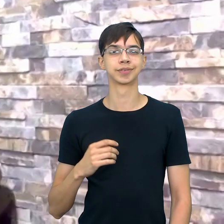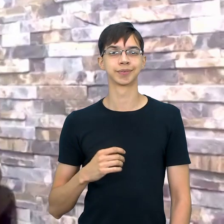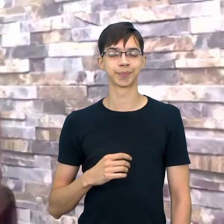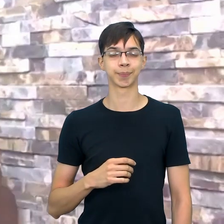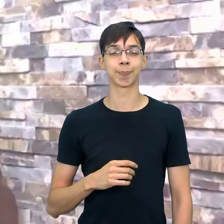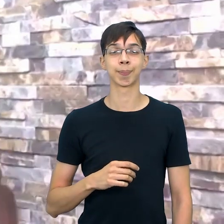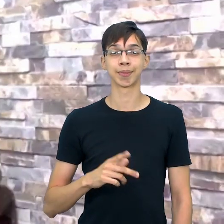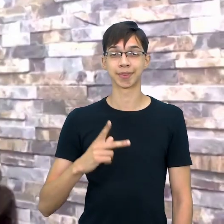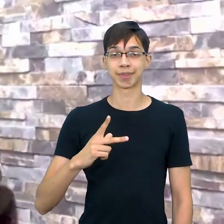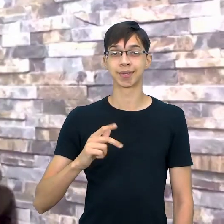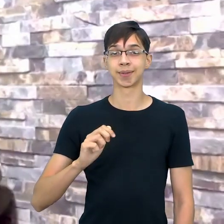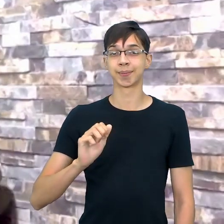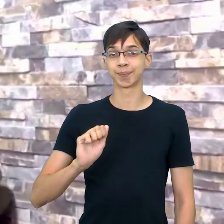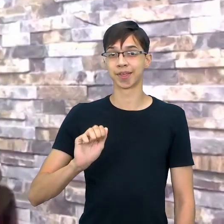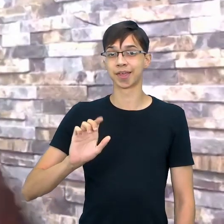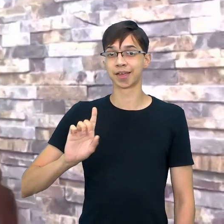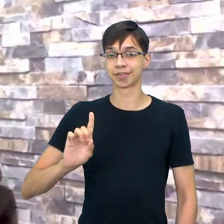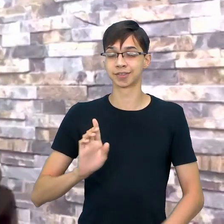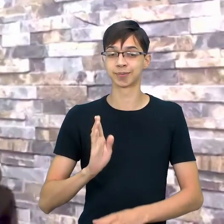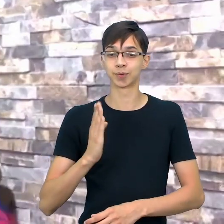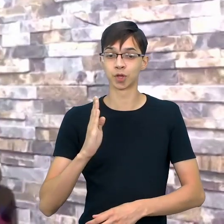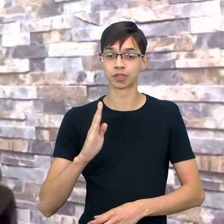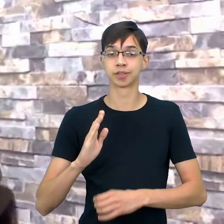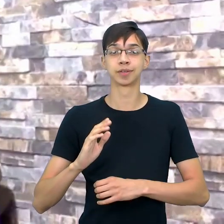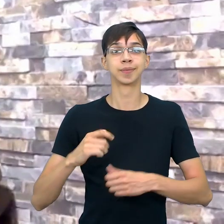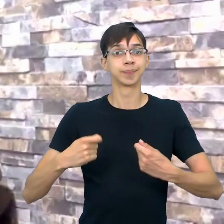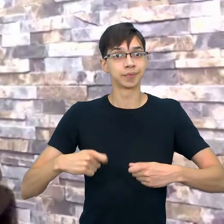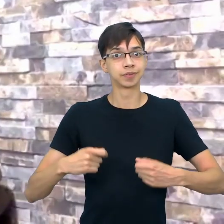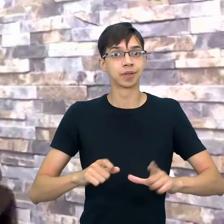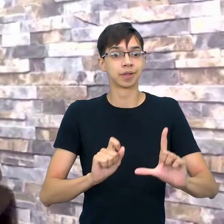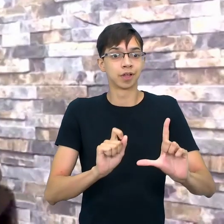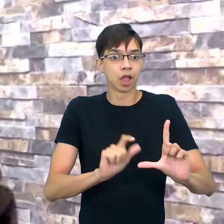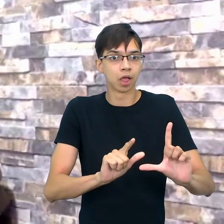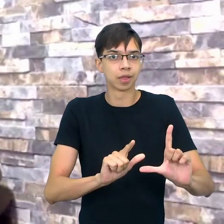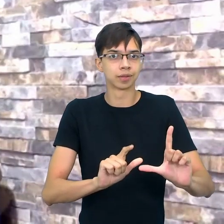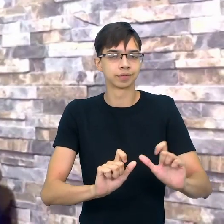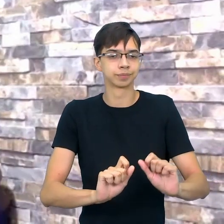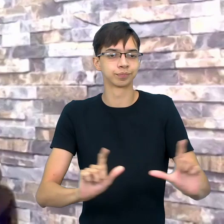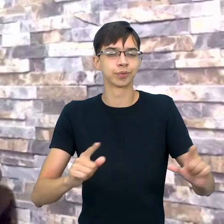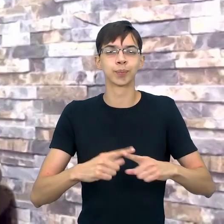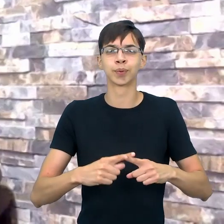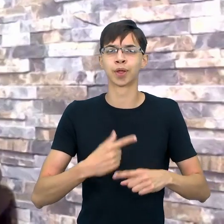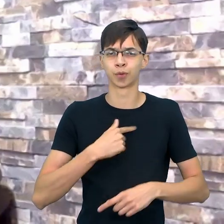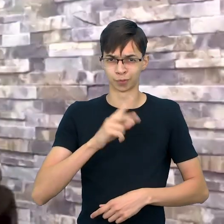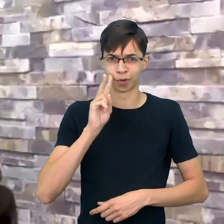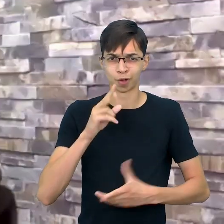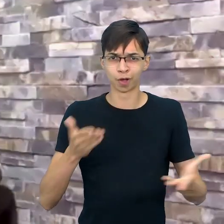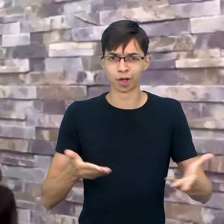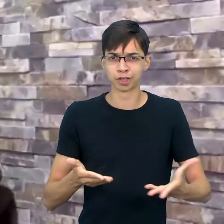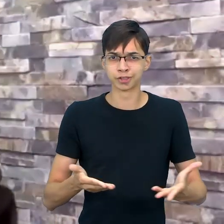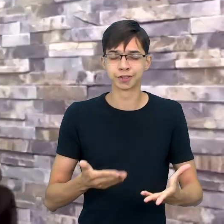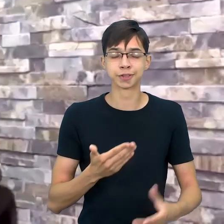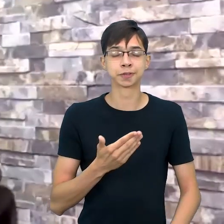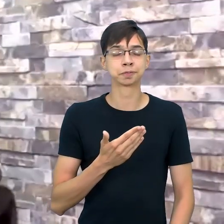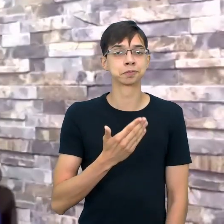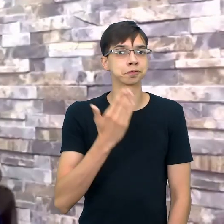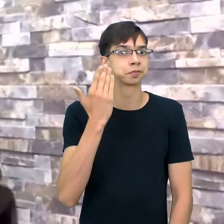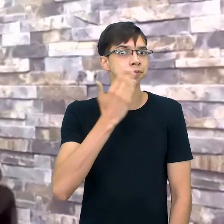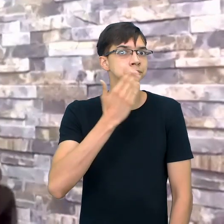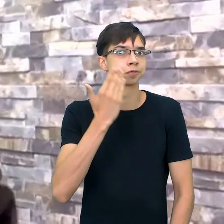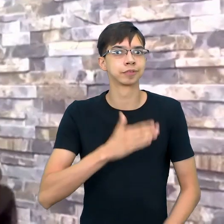biologia que eu olhei hoje e não tinha uma postagem. Você acredita? mas a gente vai falar disso daqui a